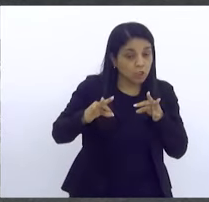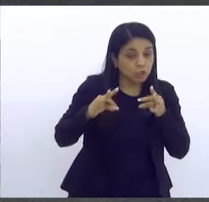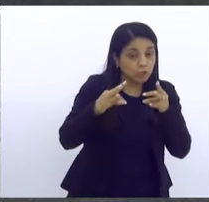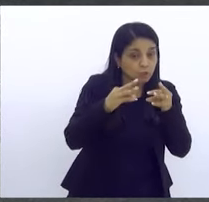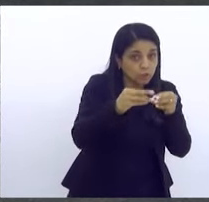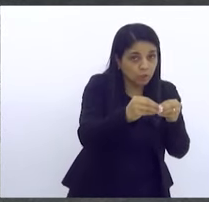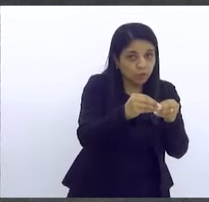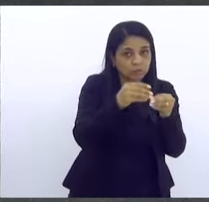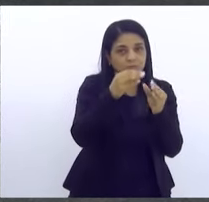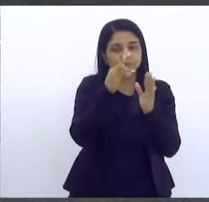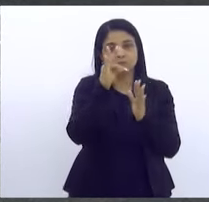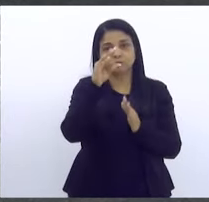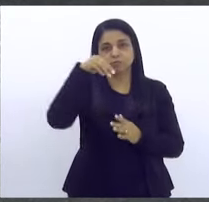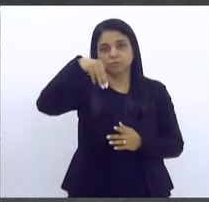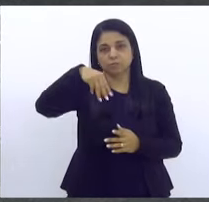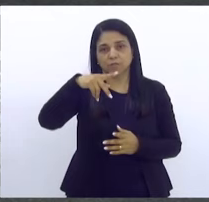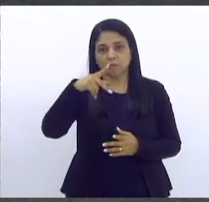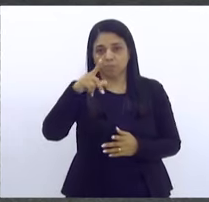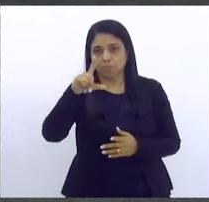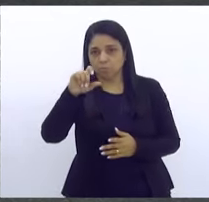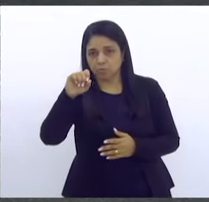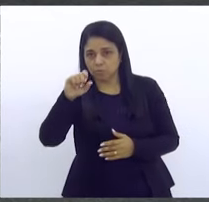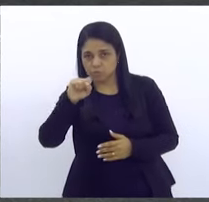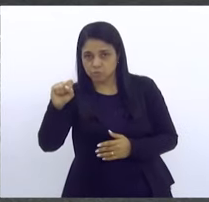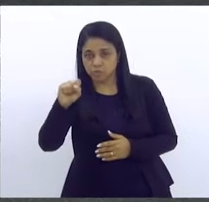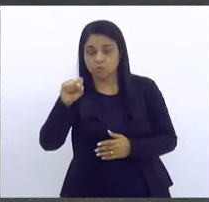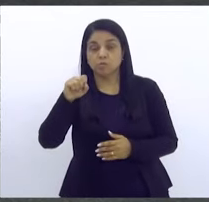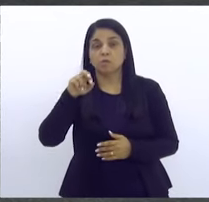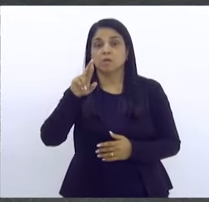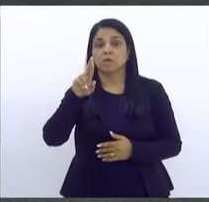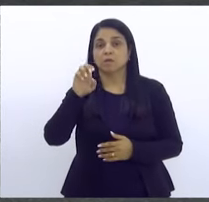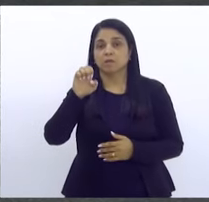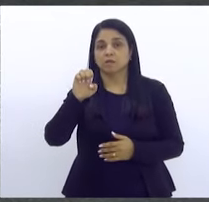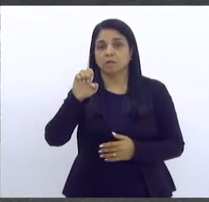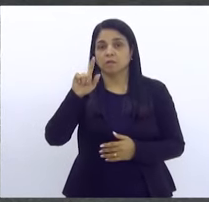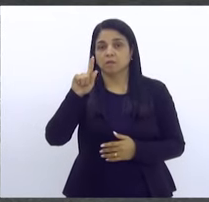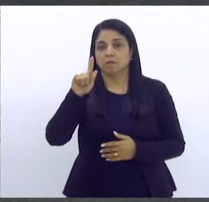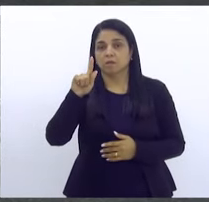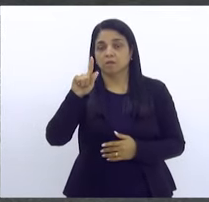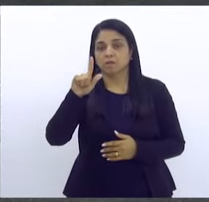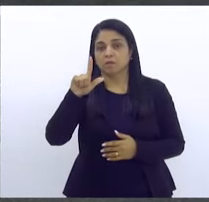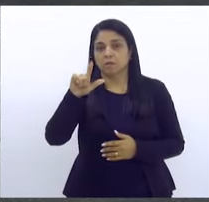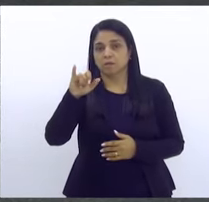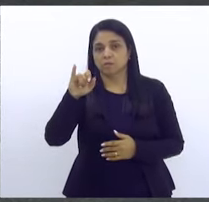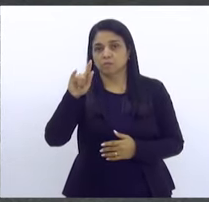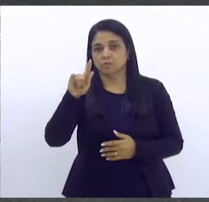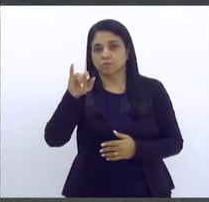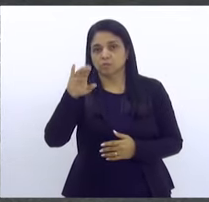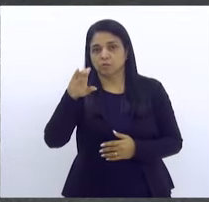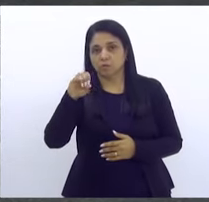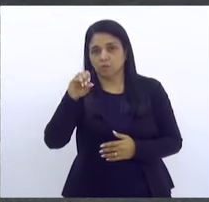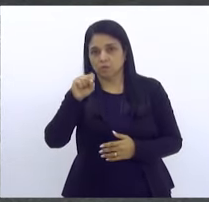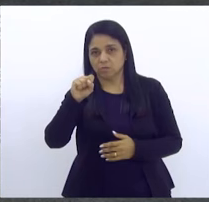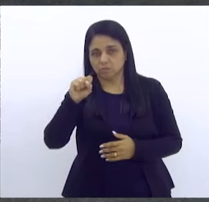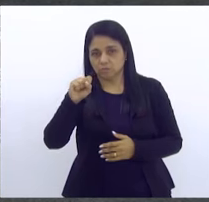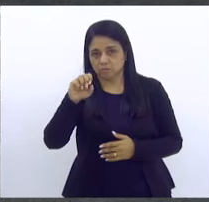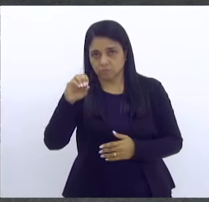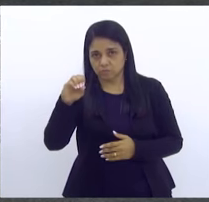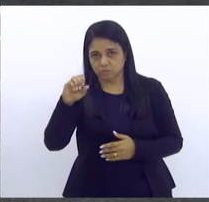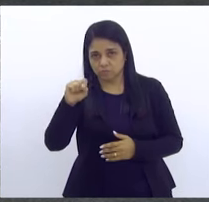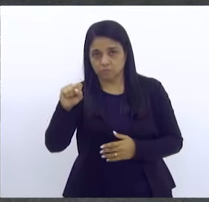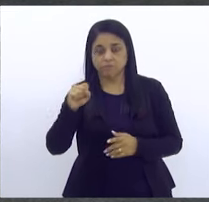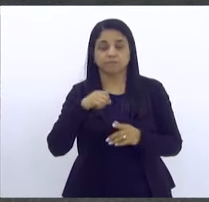precisava falar em culto nem em igrejas. Todos os templos religiosos envolvem as